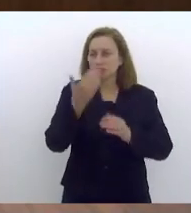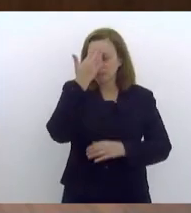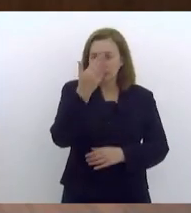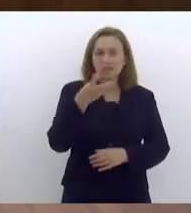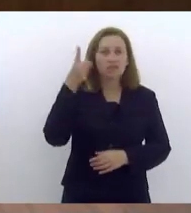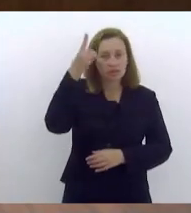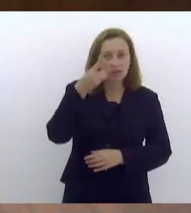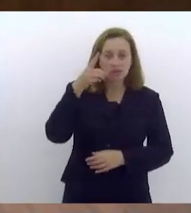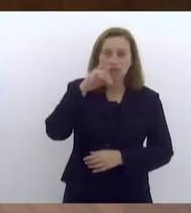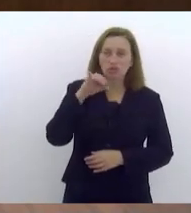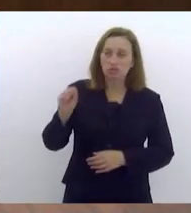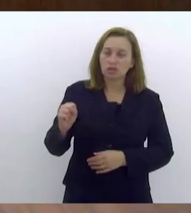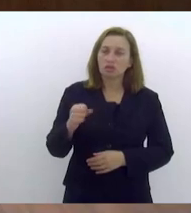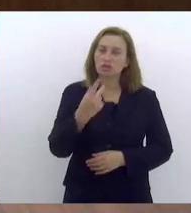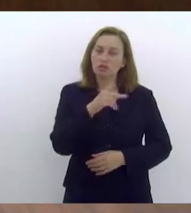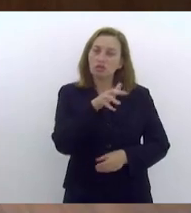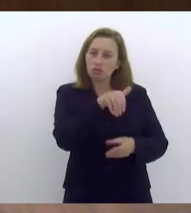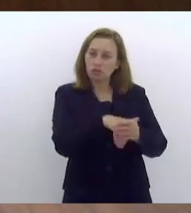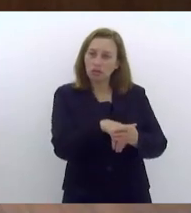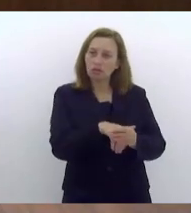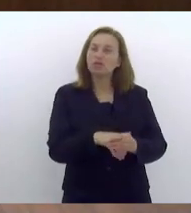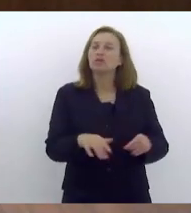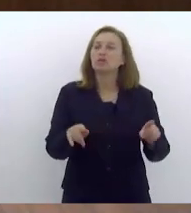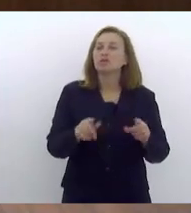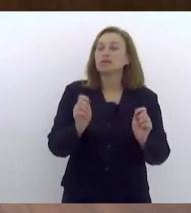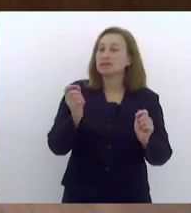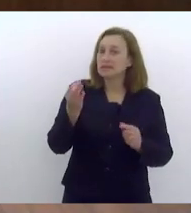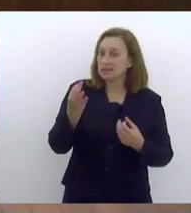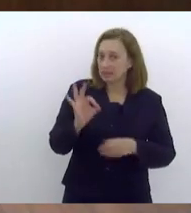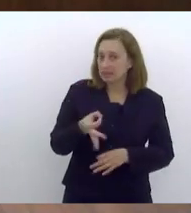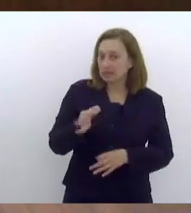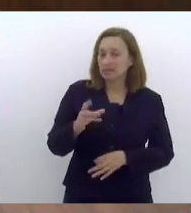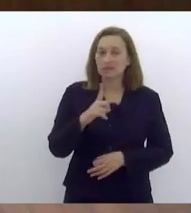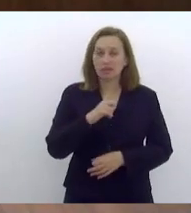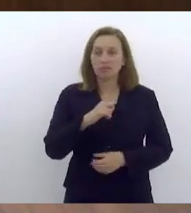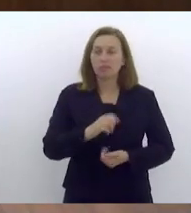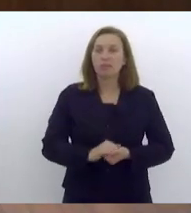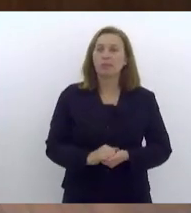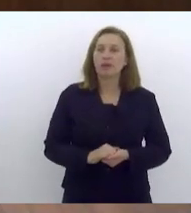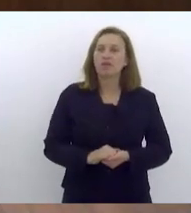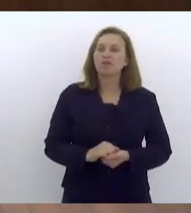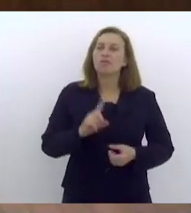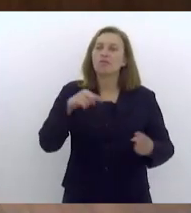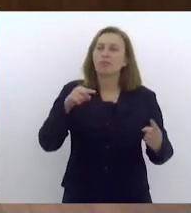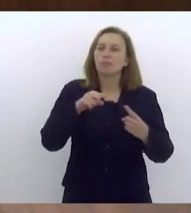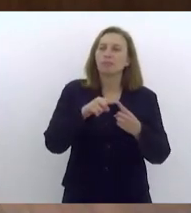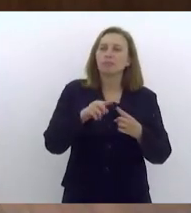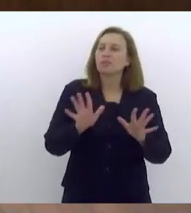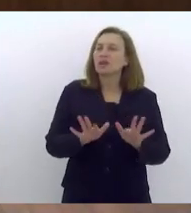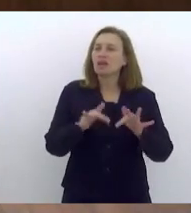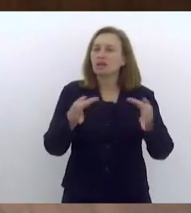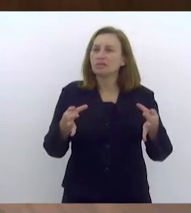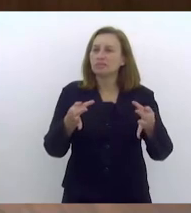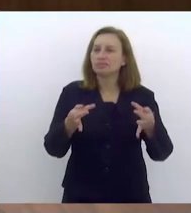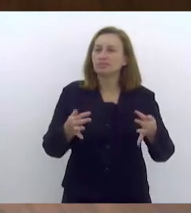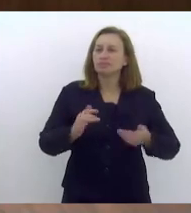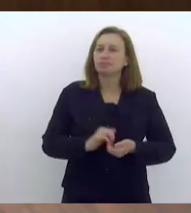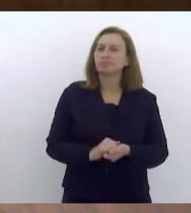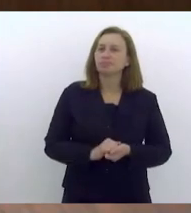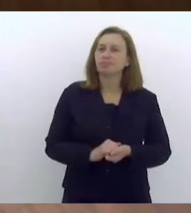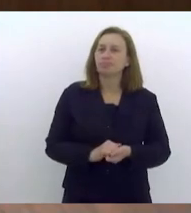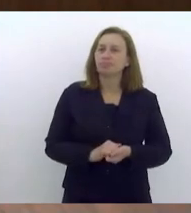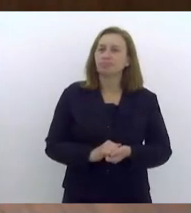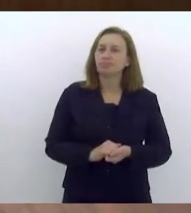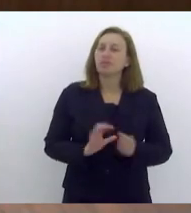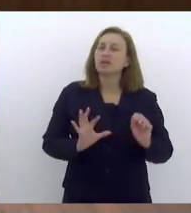Lins, pelo seu voto. E eu tenho absoluta certeza. O nosso objetivo é simplesmente facilitar e dar